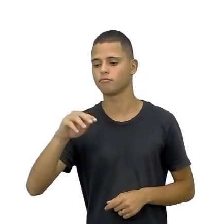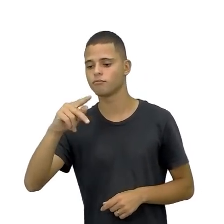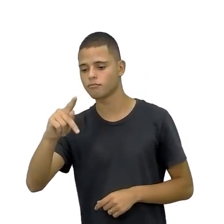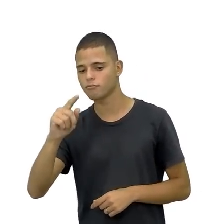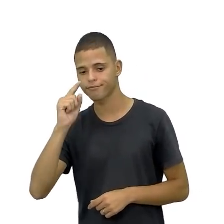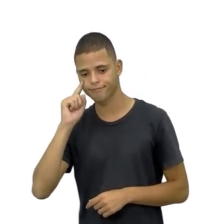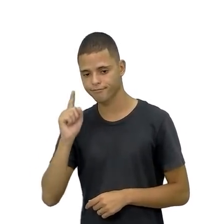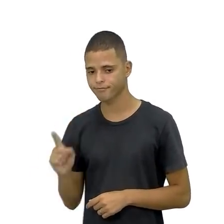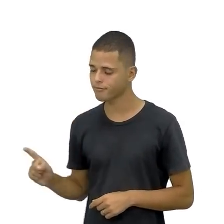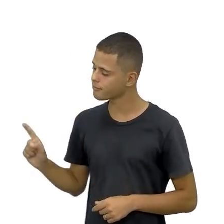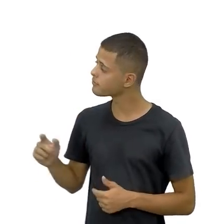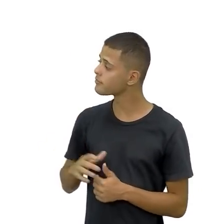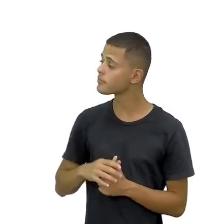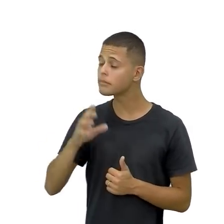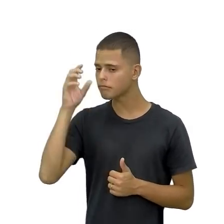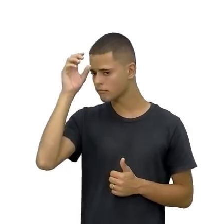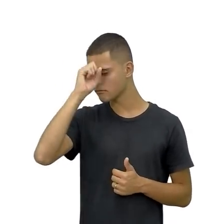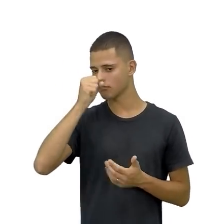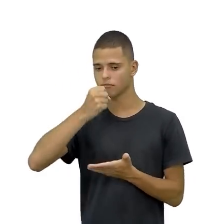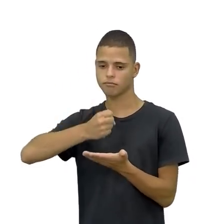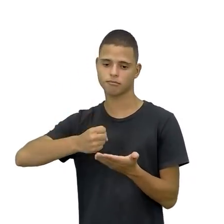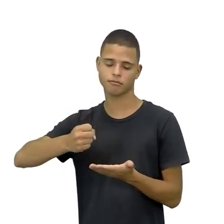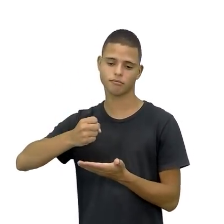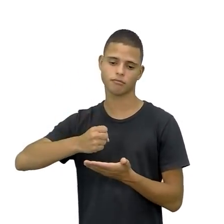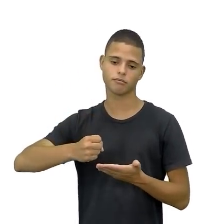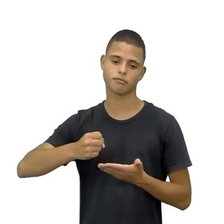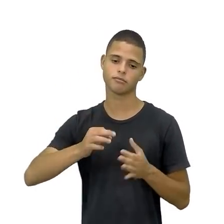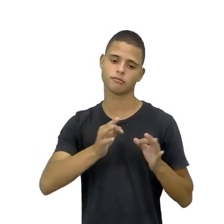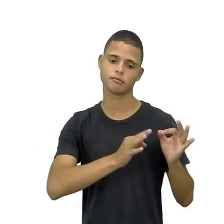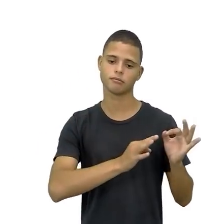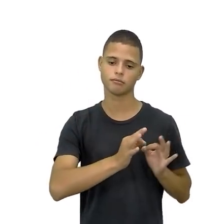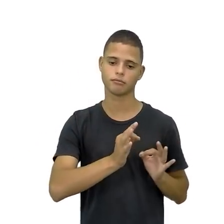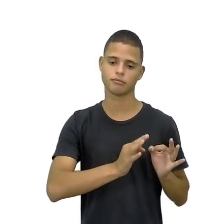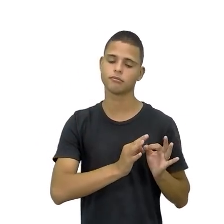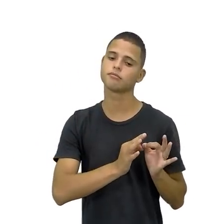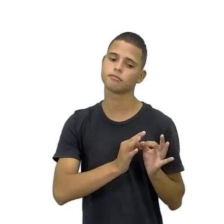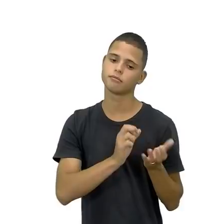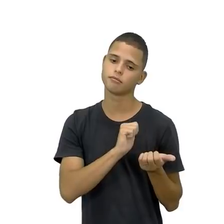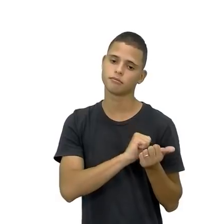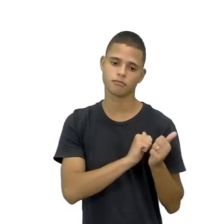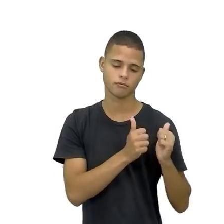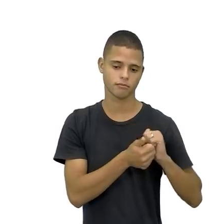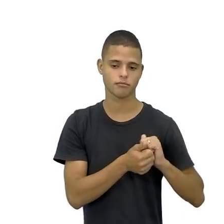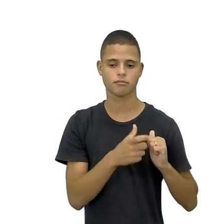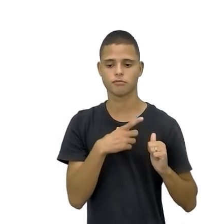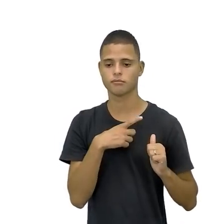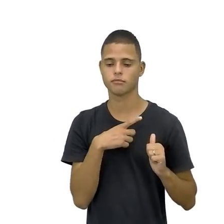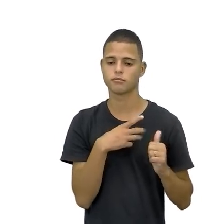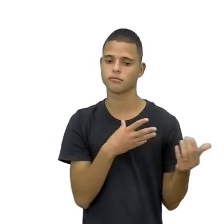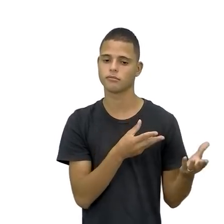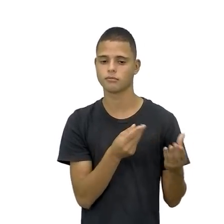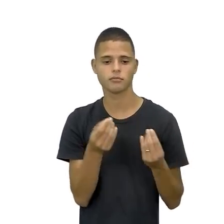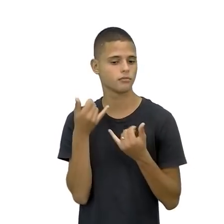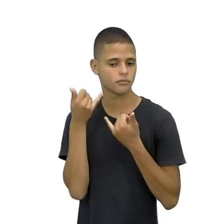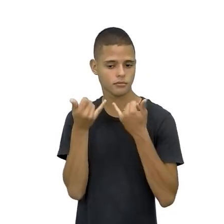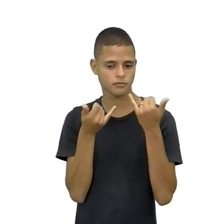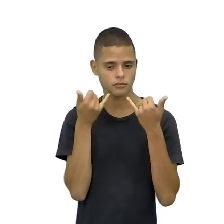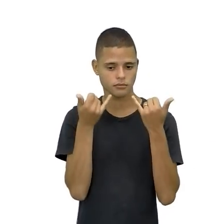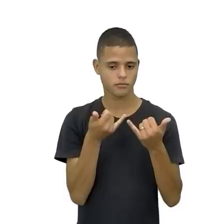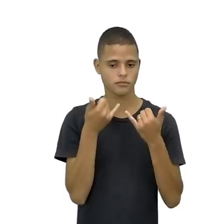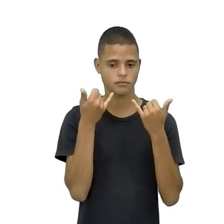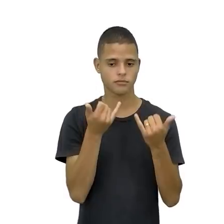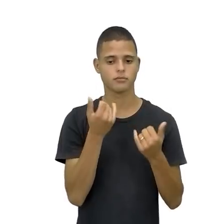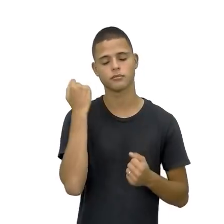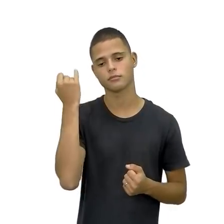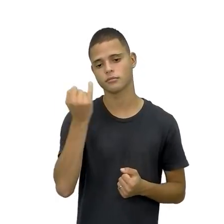em projetos. É óbvio que é uma adaptação, onde o teórico Bender traz ali muitas informações importantes em sua teoria,